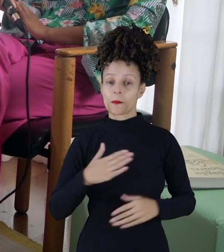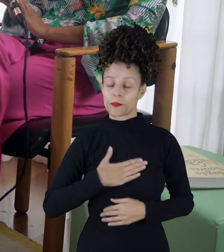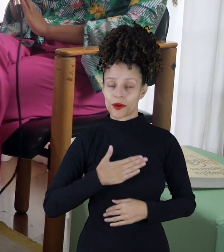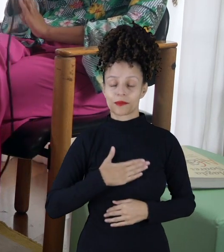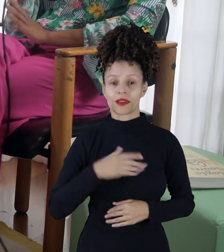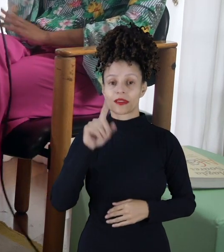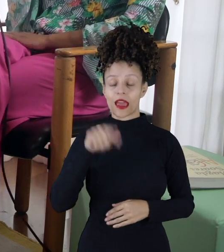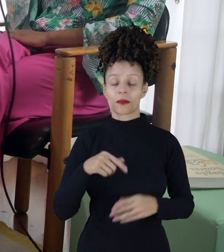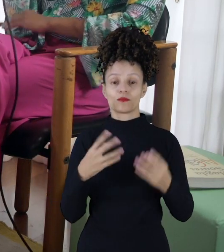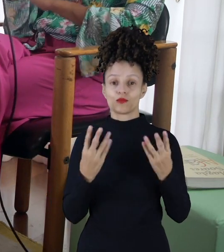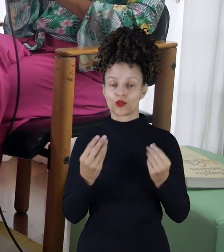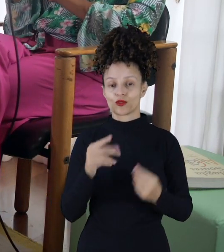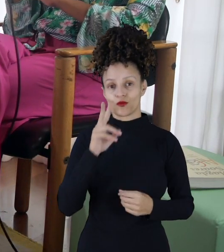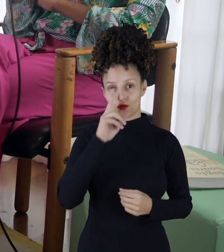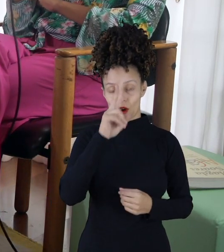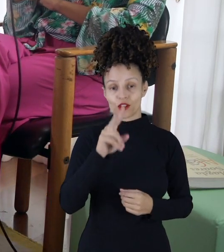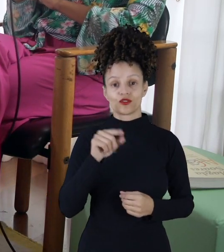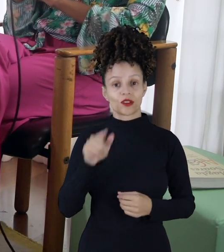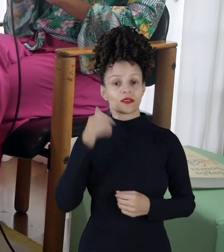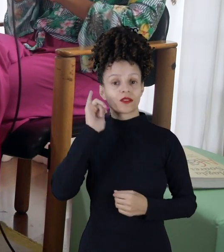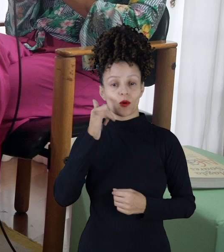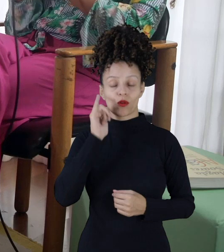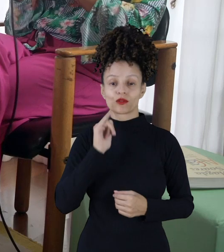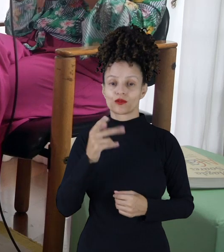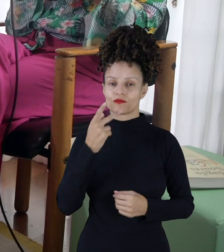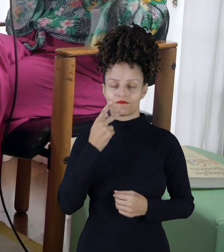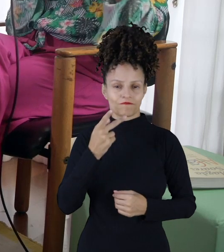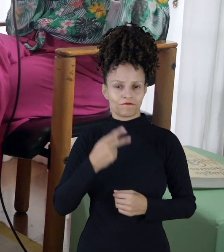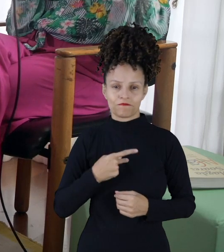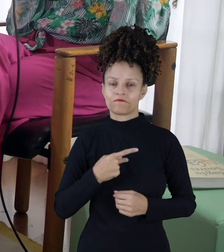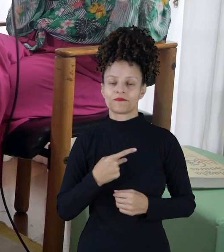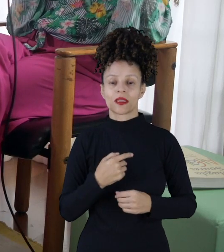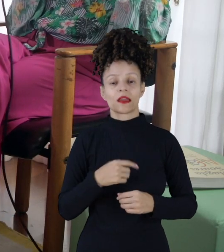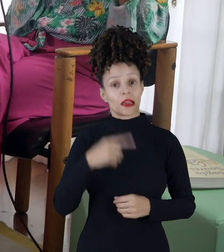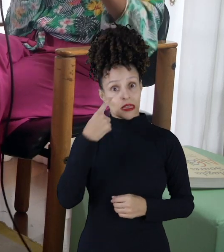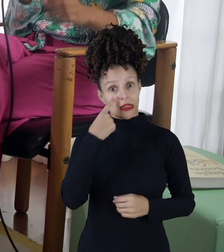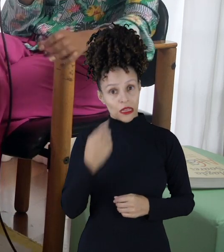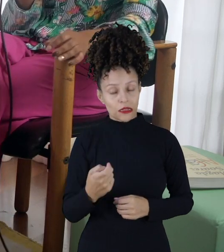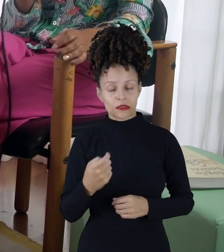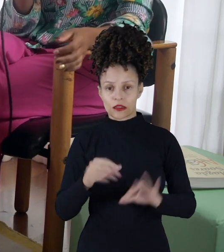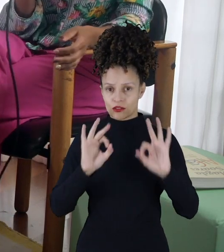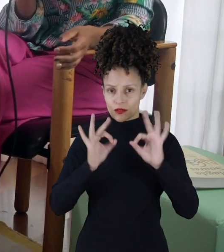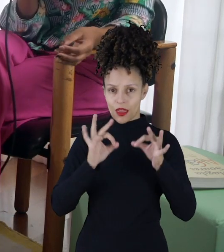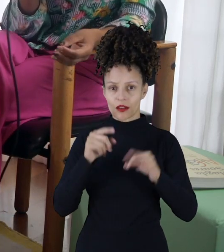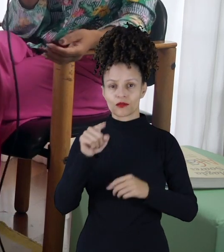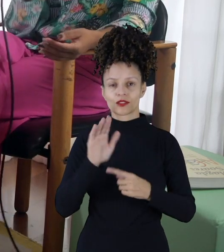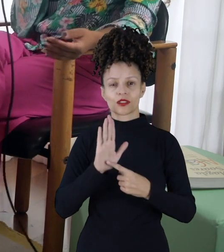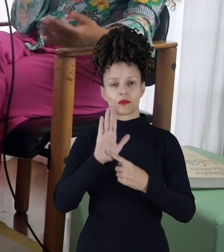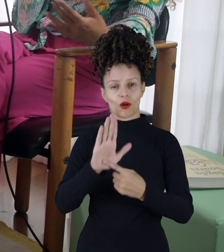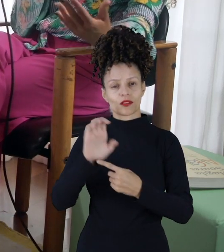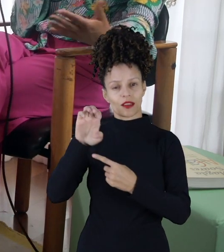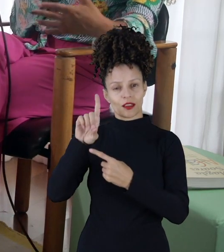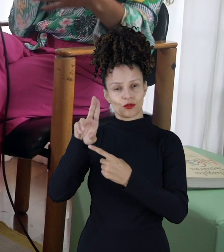que e para mim é muito, muito forte esse conto. Ele fala muito para mim. E é interessante, né, Célia, quando